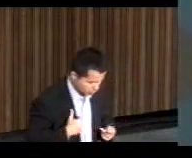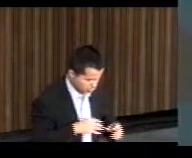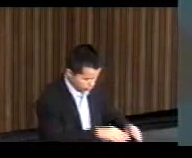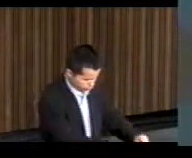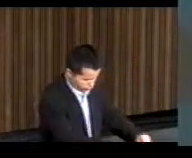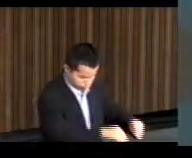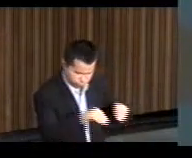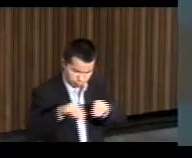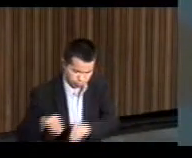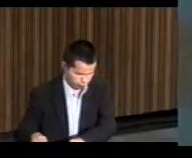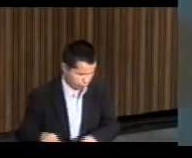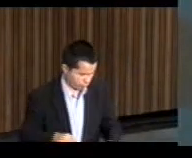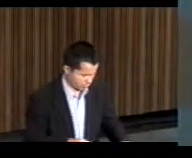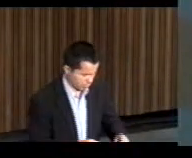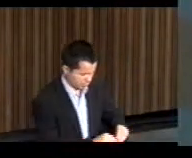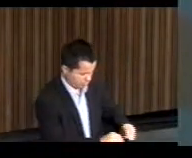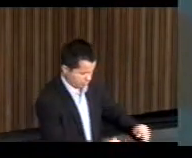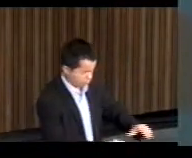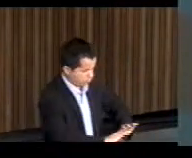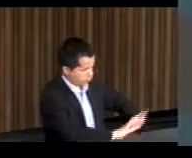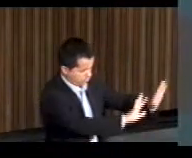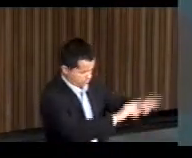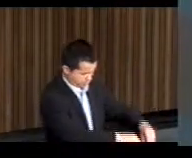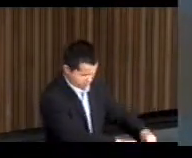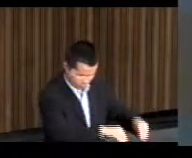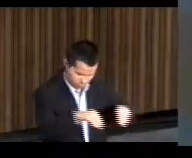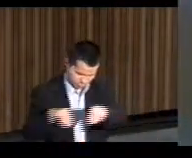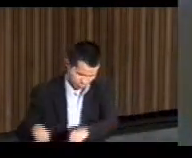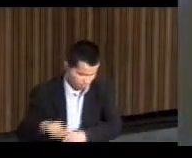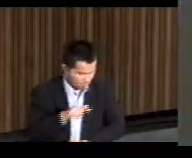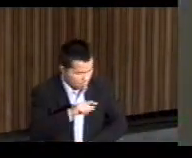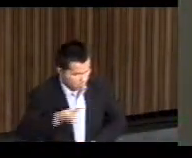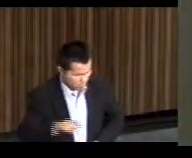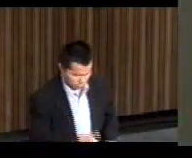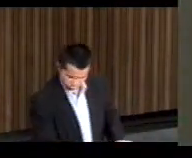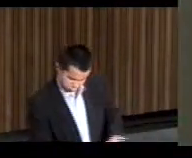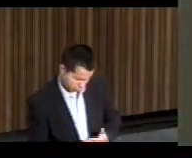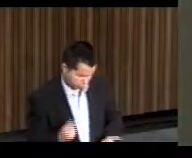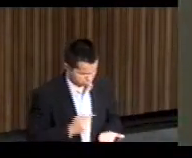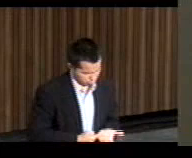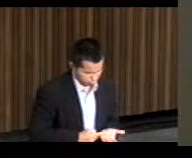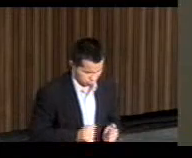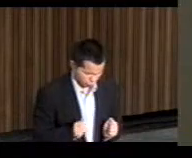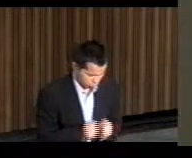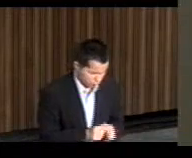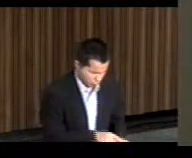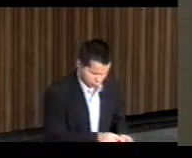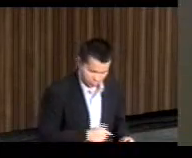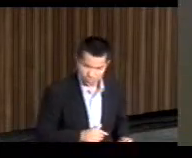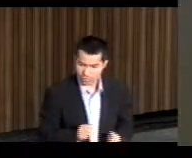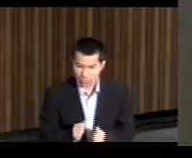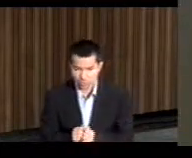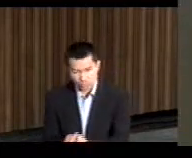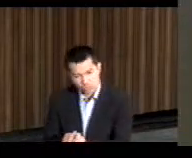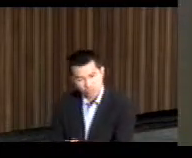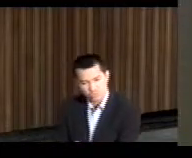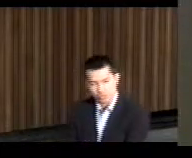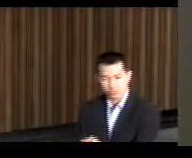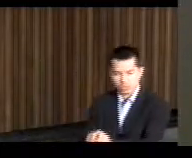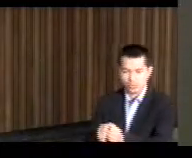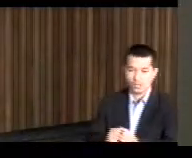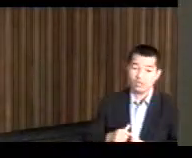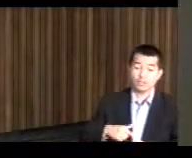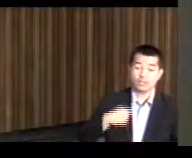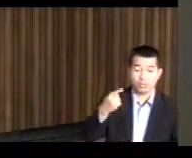serão benditas todas as famílias da terra. E dali em diante, esse pacto volta de novo, volta